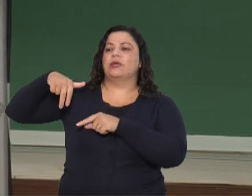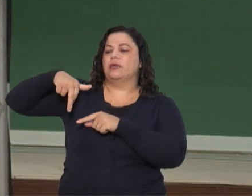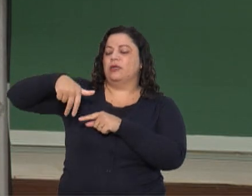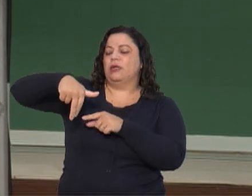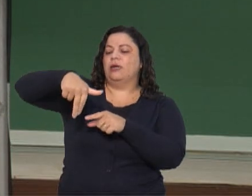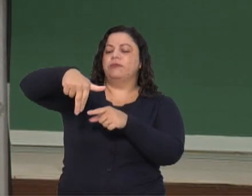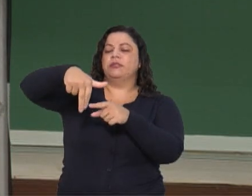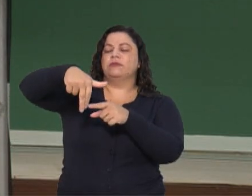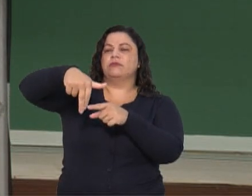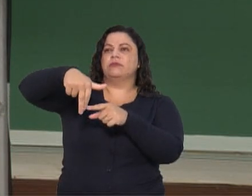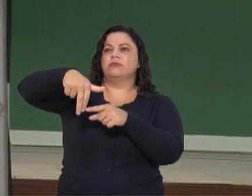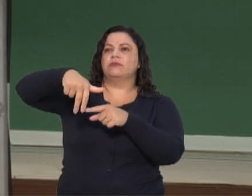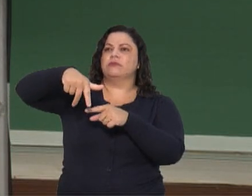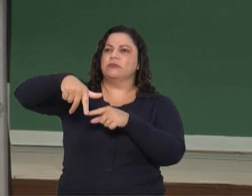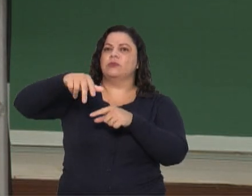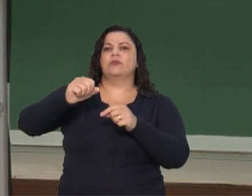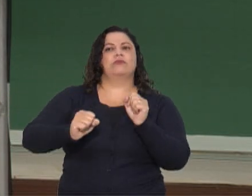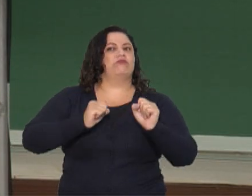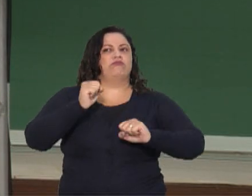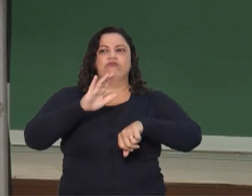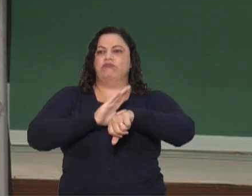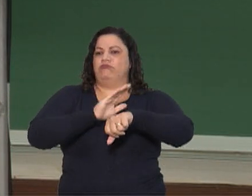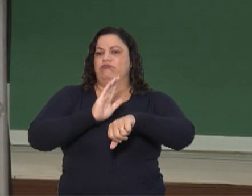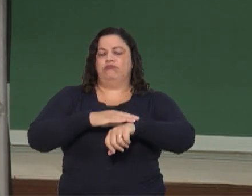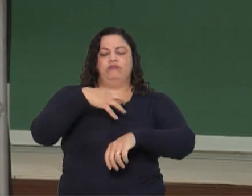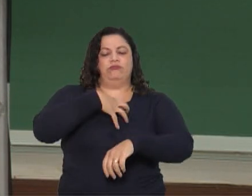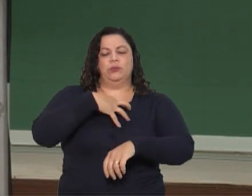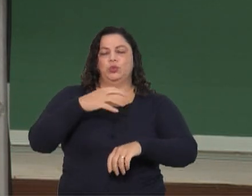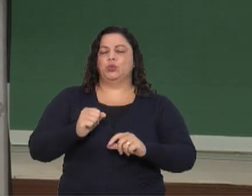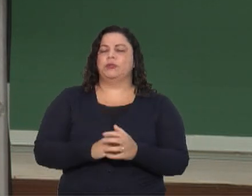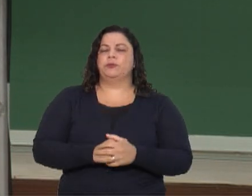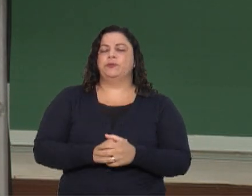O tic-tac do relógio também é outro ritmo.